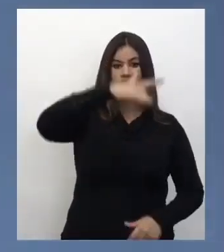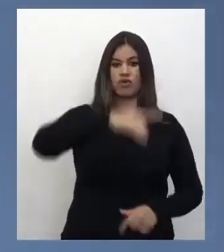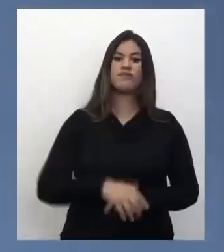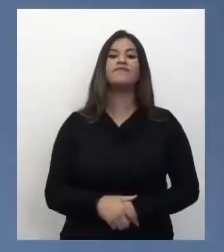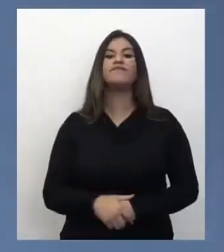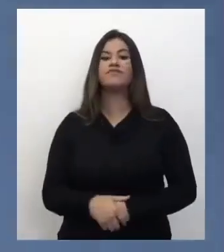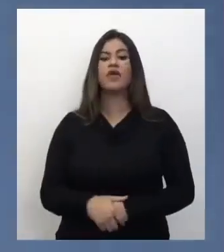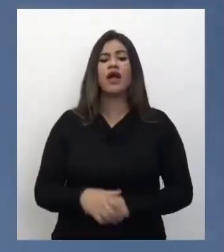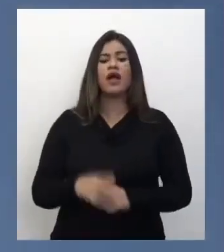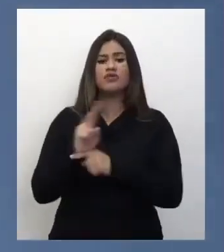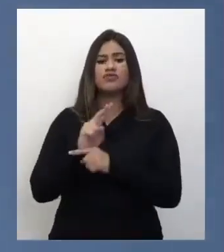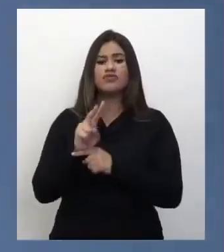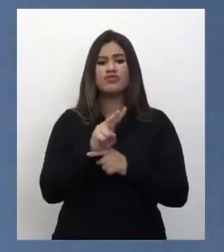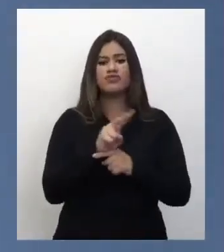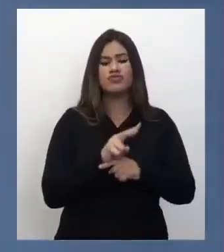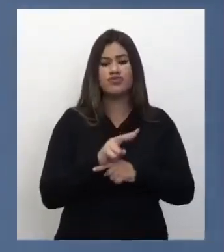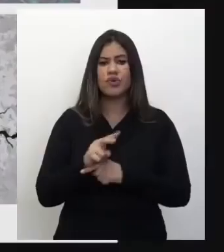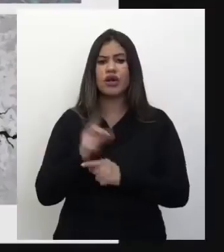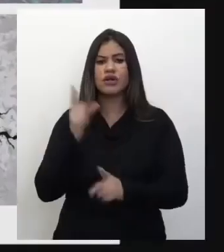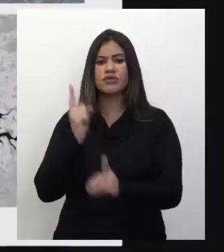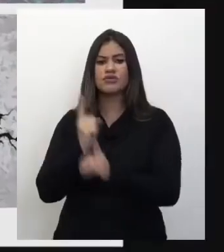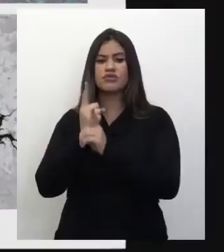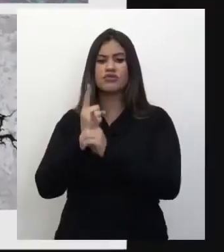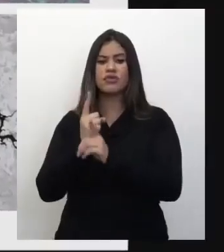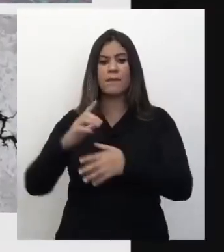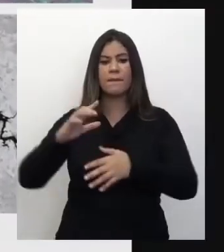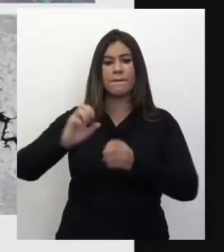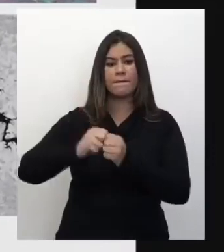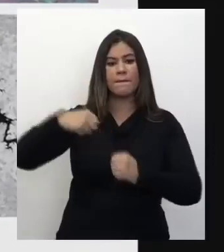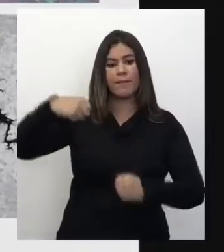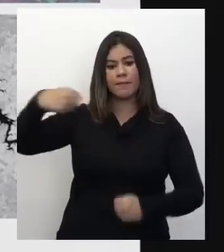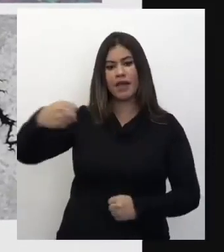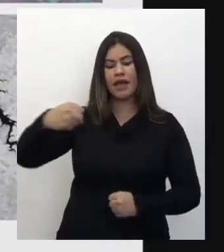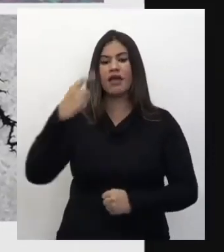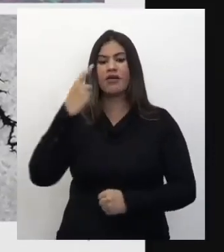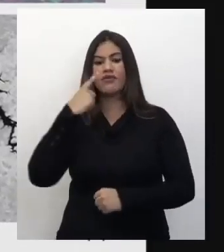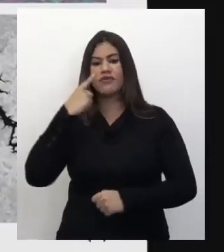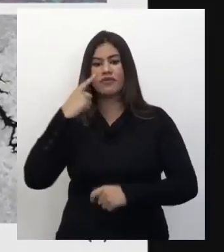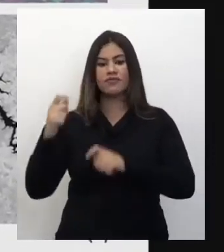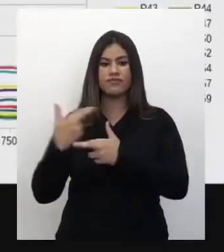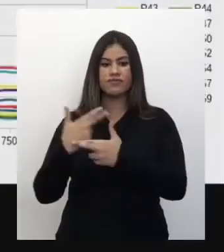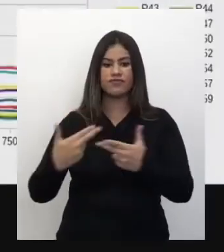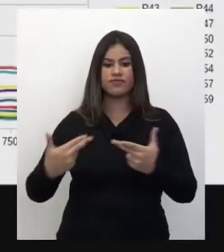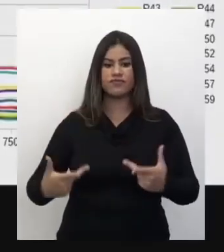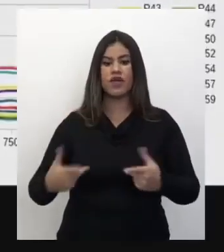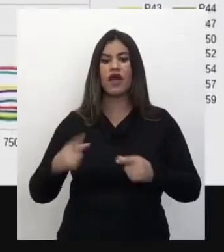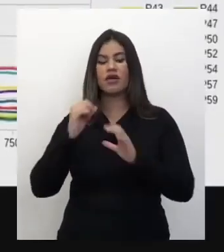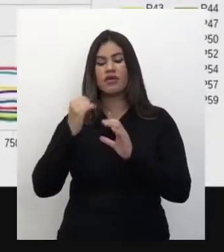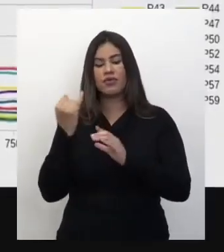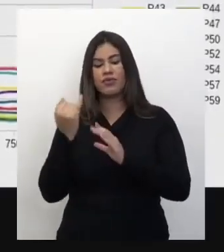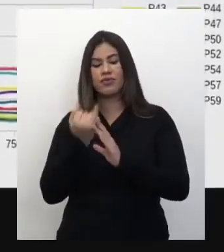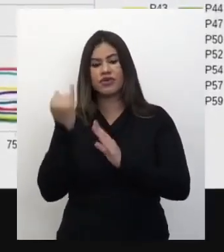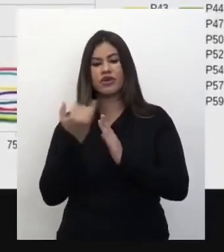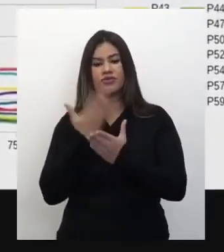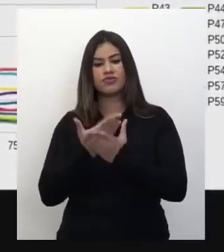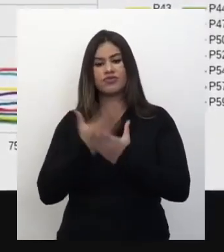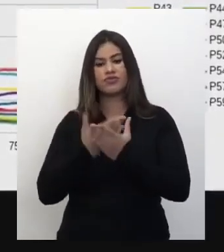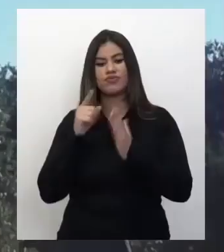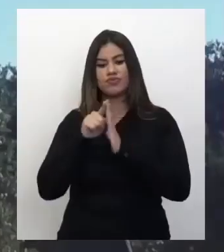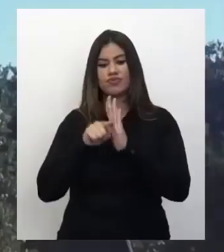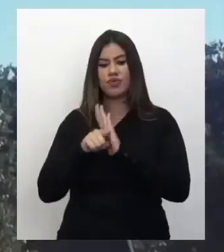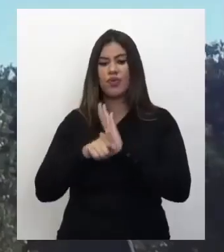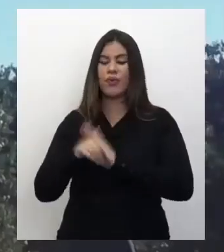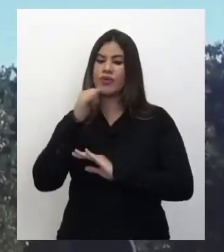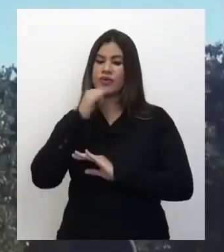para identificar, mapear e monitorar condições ambientais que são relevantes para diversos estudos, como a evolução histórica